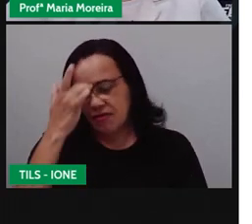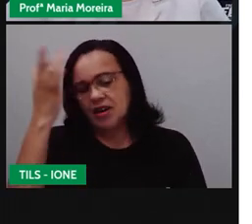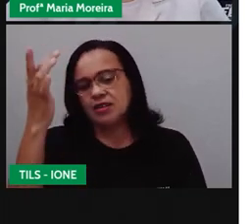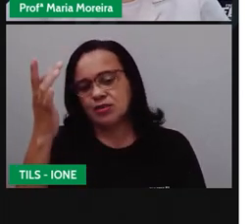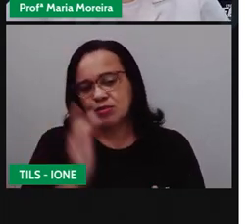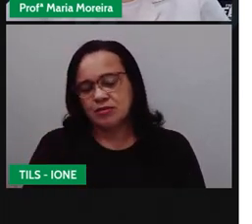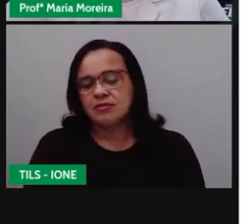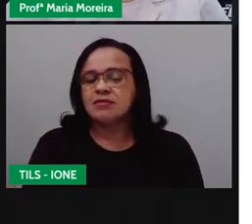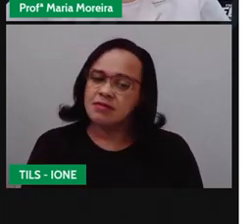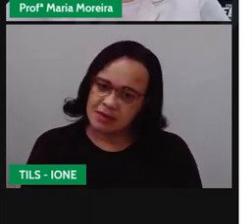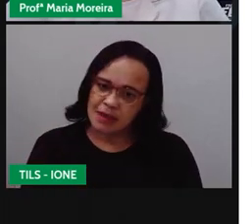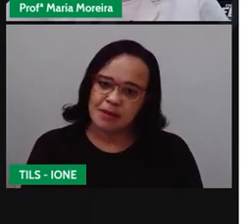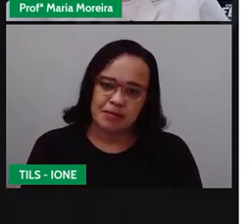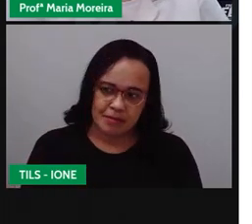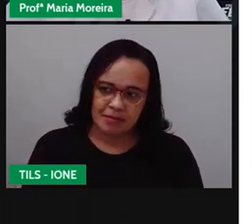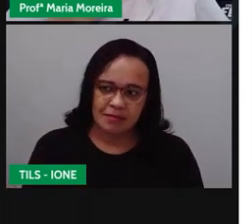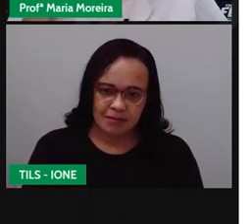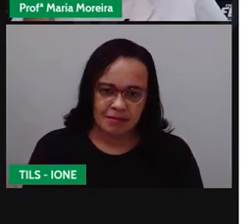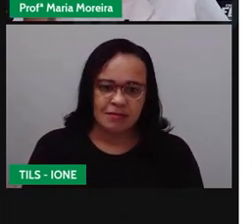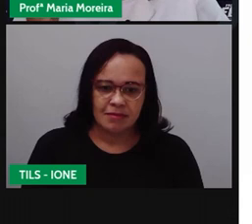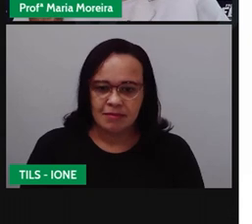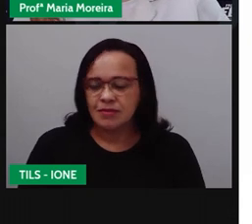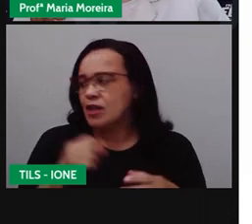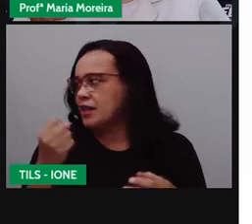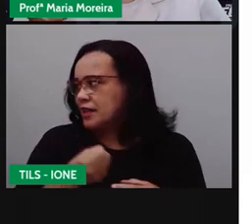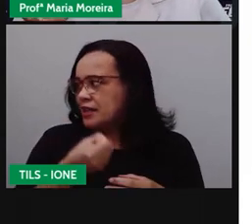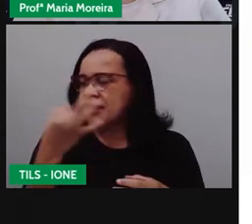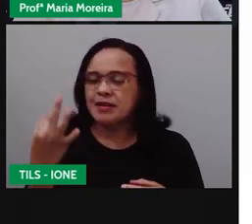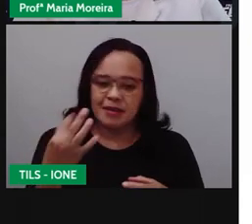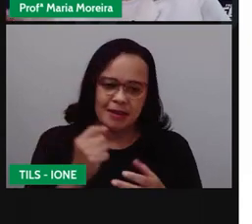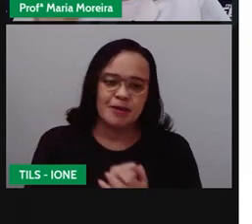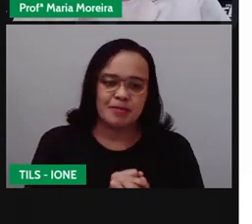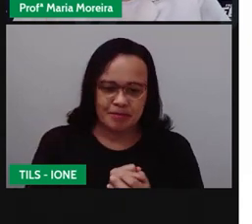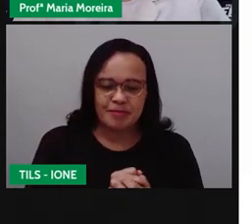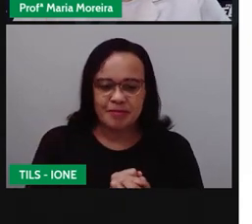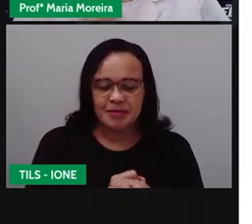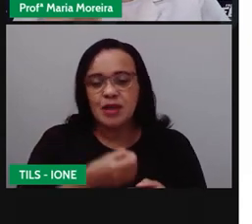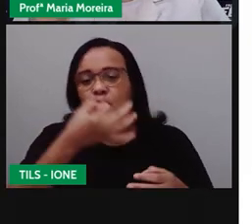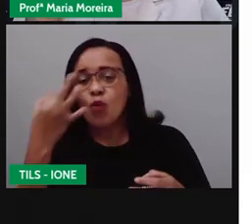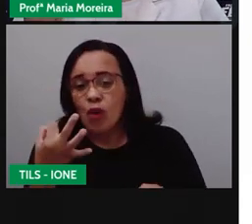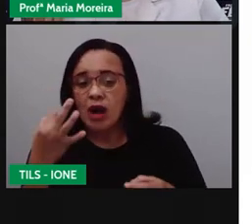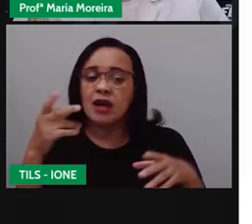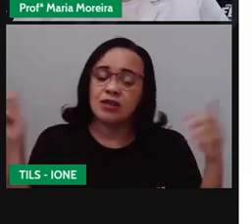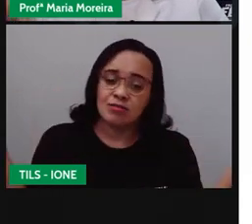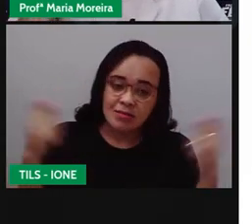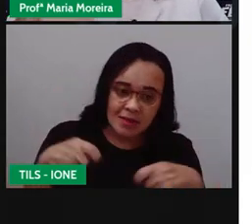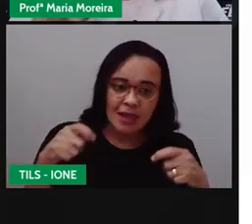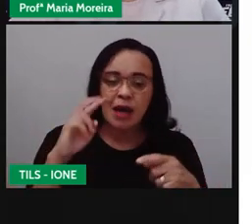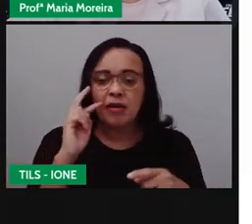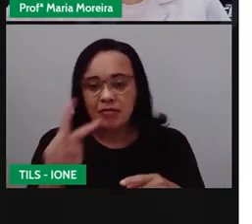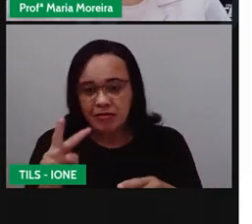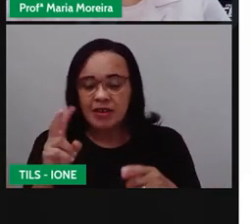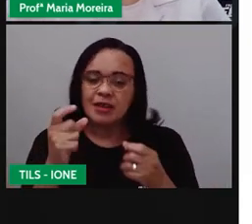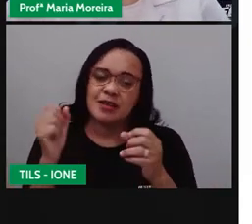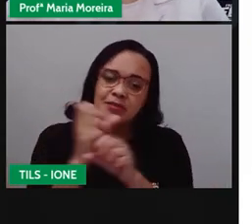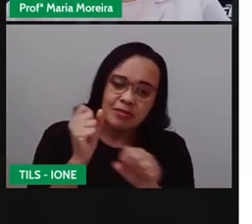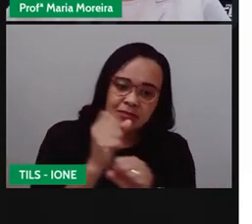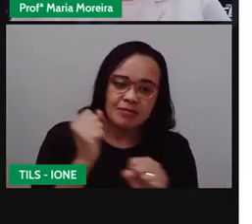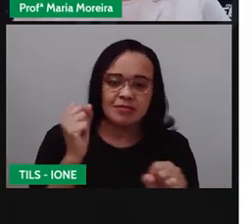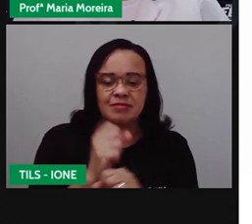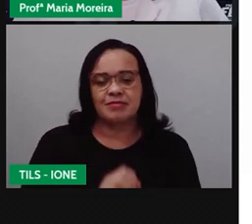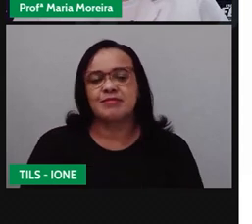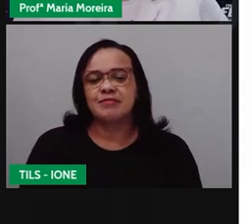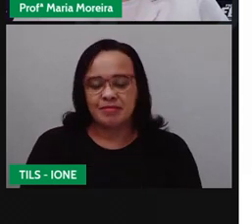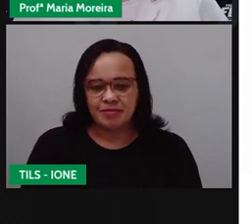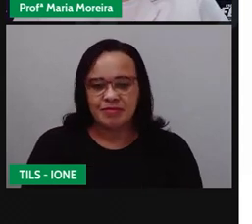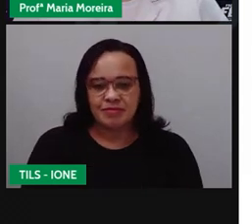Isso dá para você ver a melhor, dá para você fazer uma conta, né, na verdade, mas não daria para poder fazer uma conta no que está bagunçado.